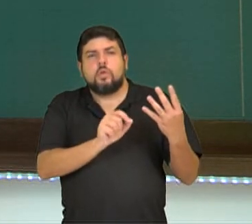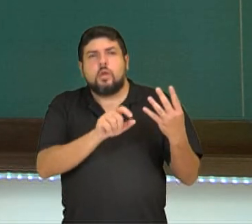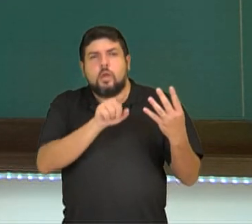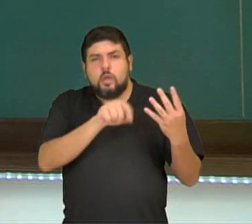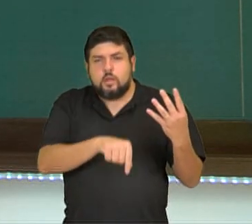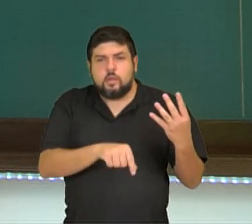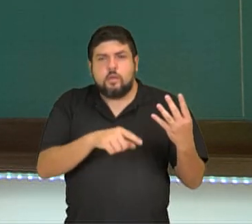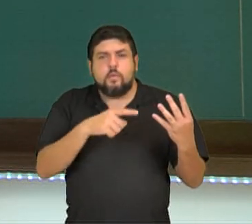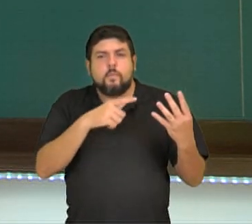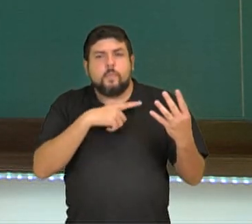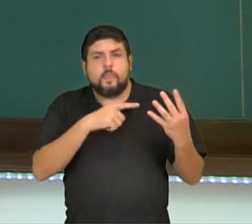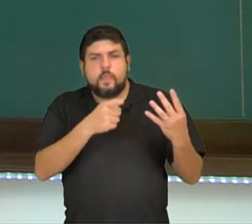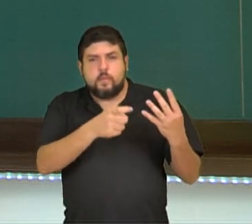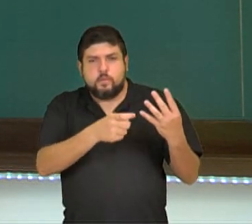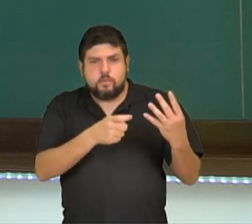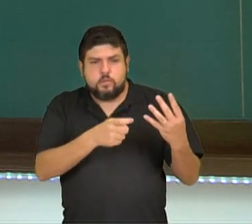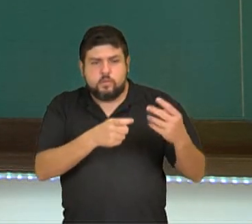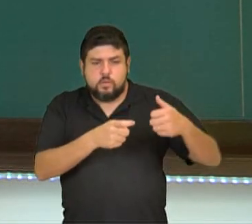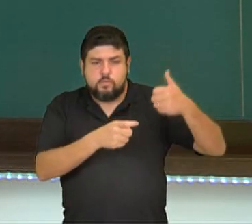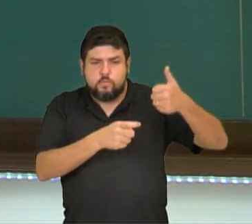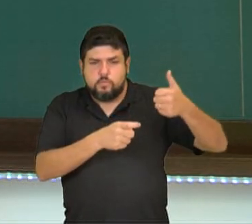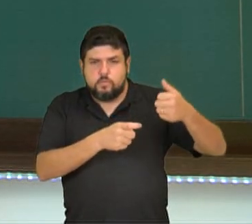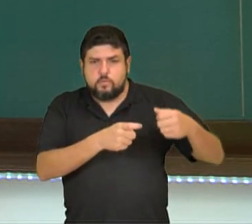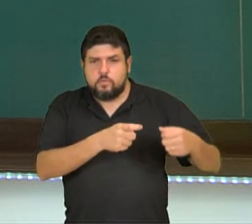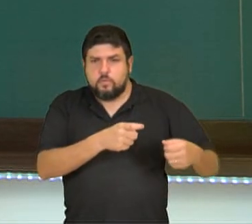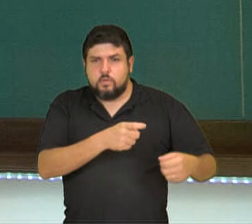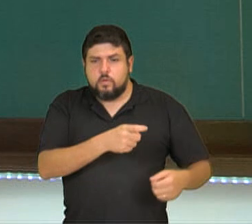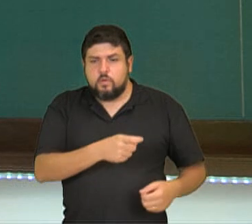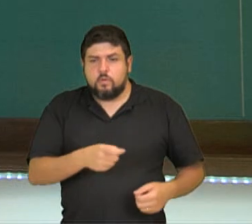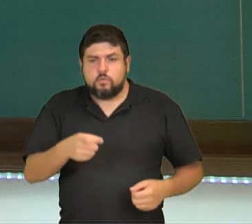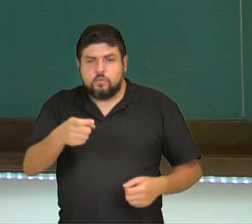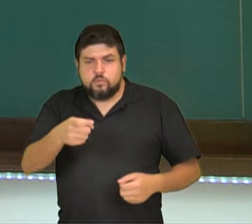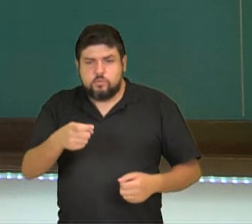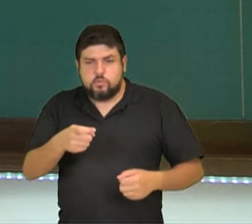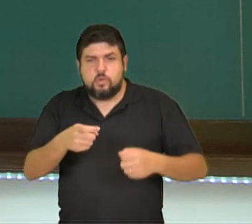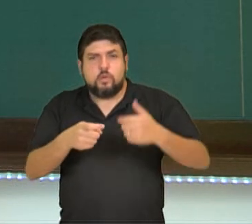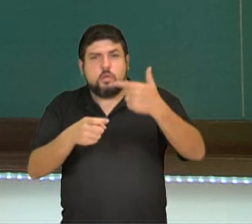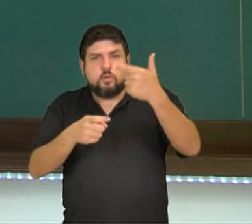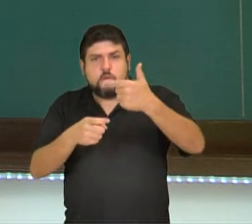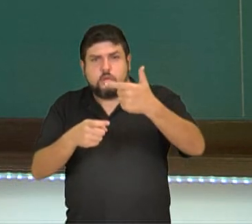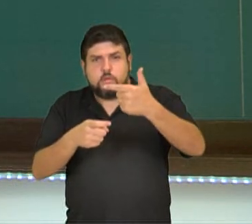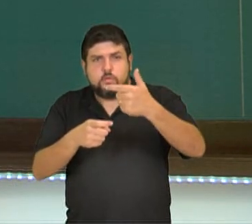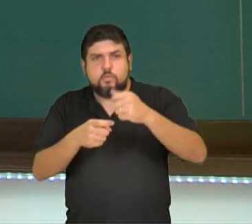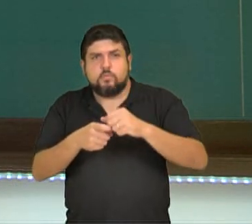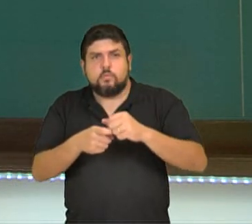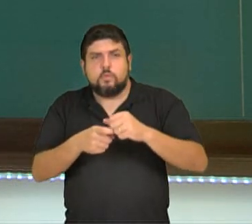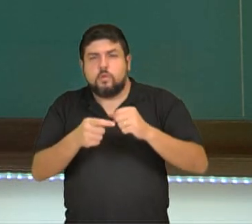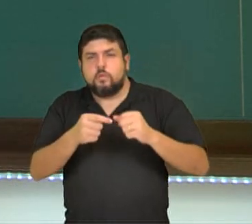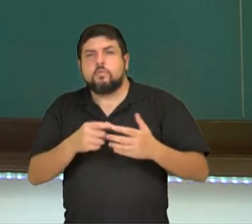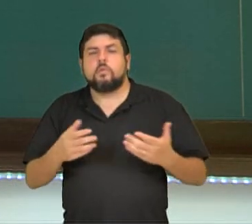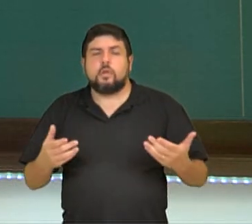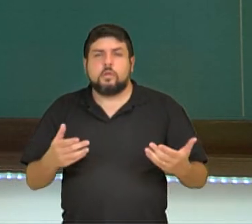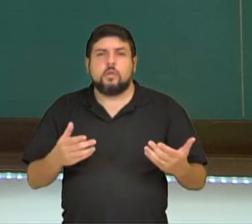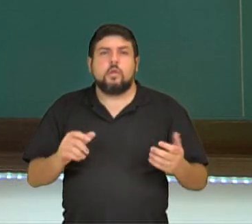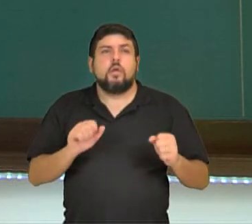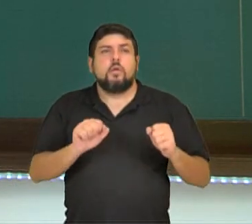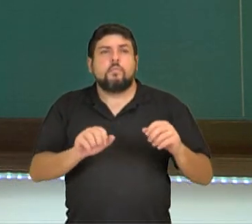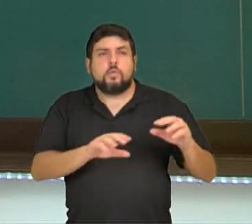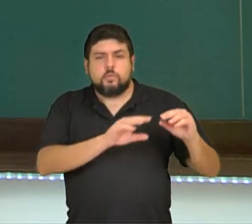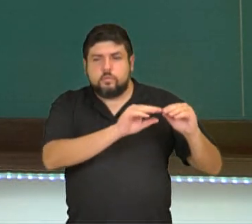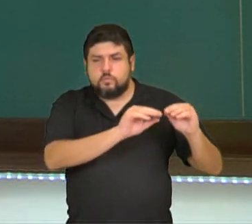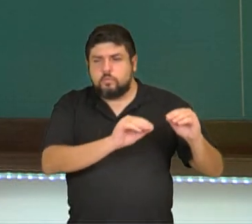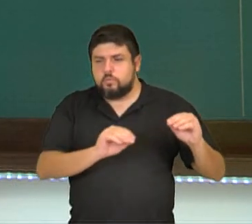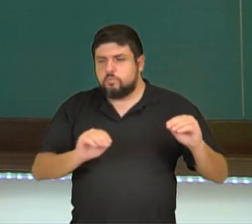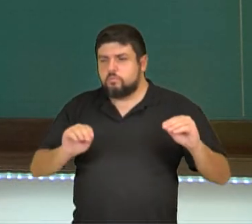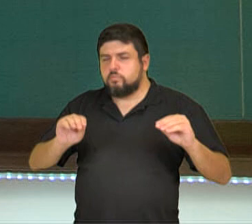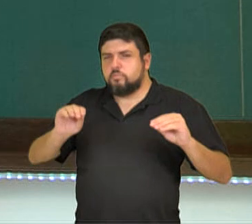está tanto na primeira parcela quanto na segunda parcela. Então, eu posso colocar ele chamado em evidência.